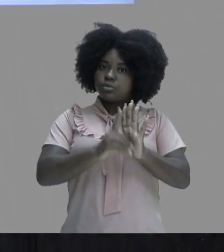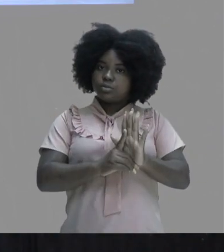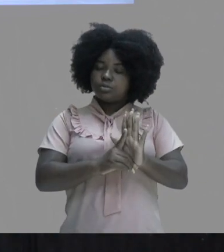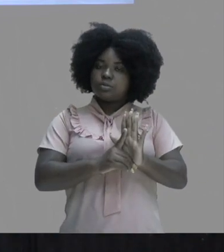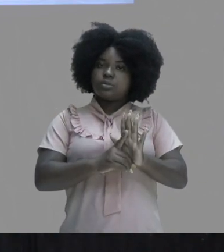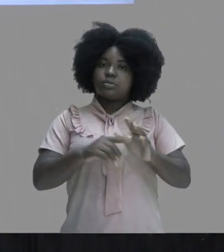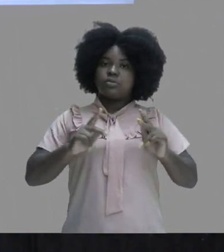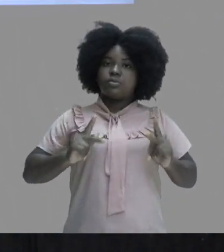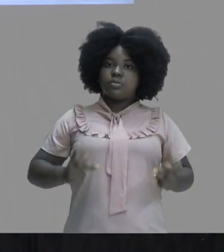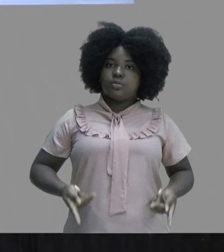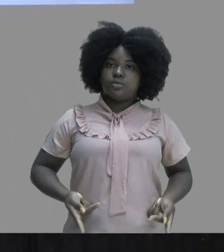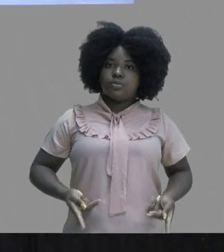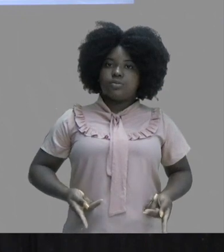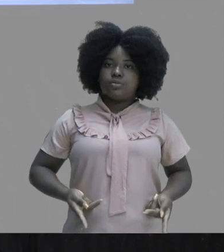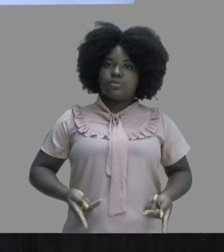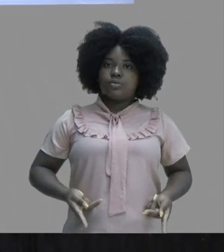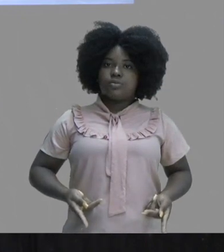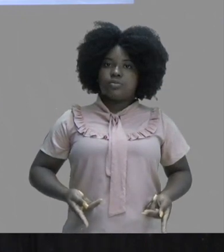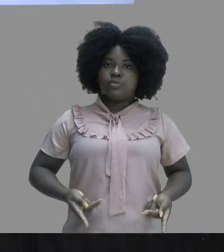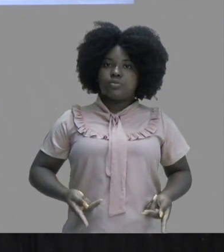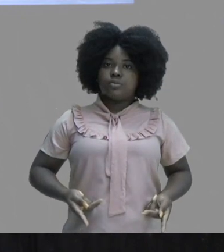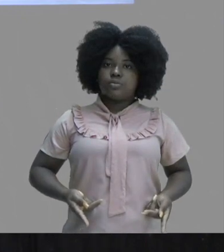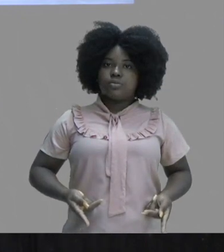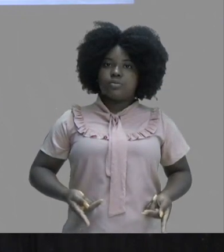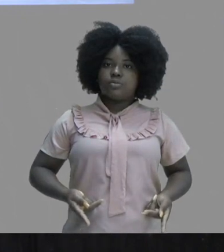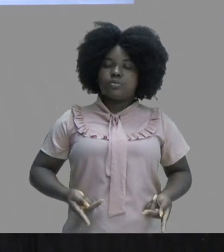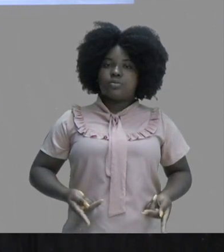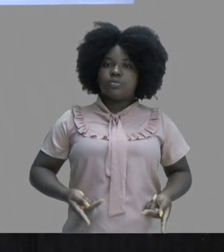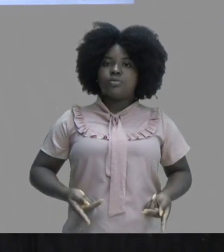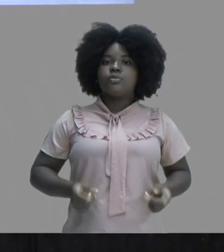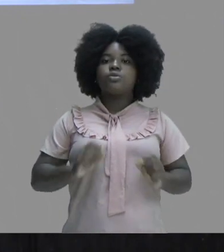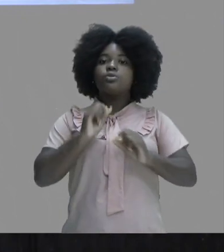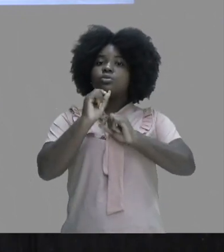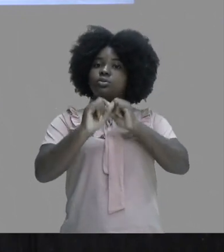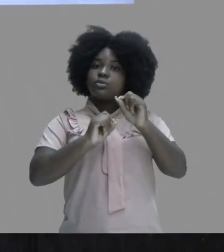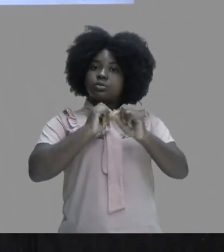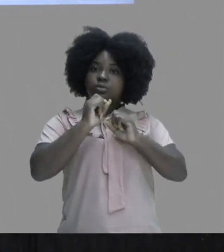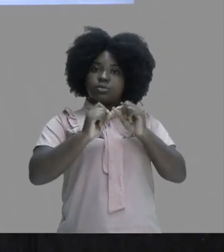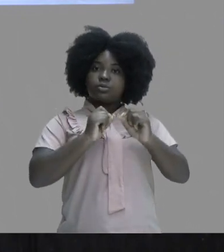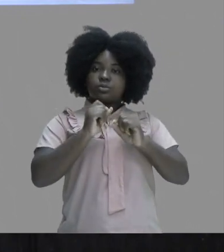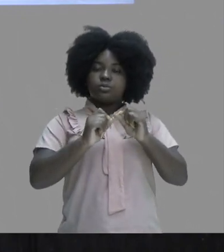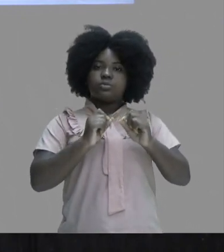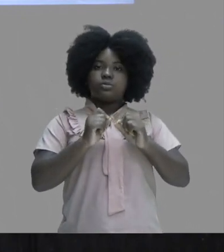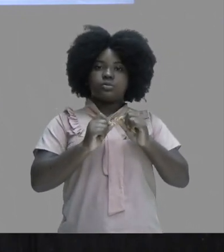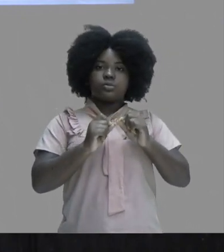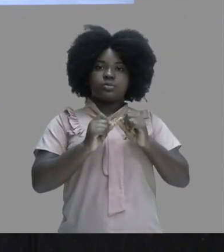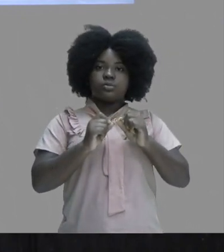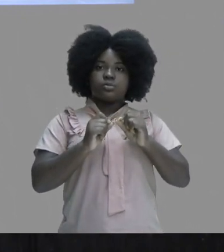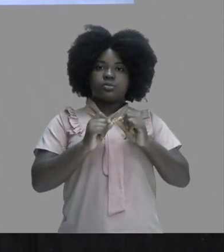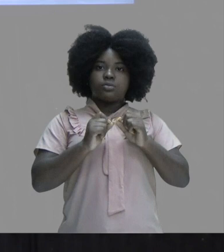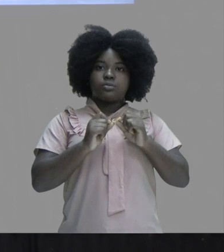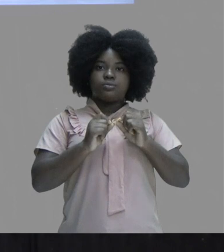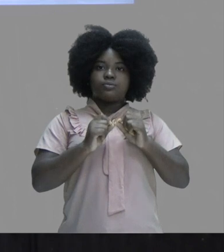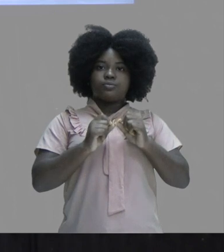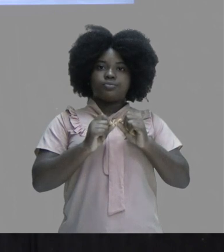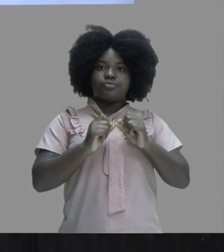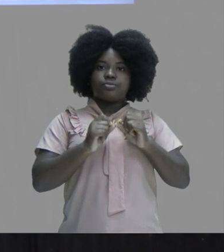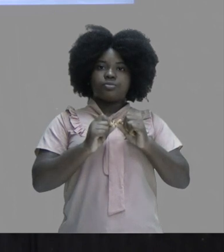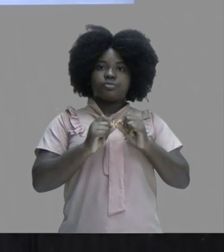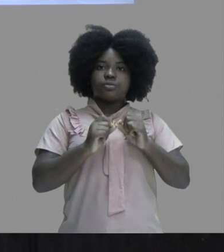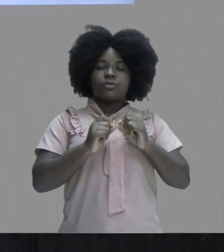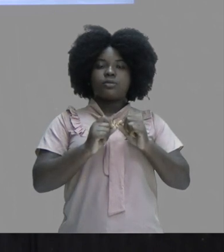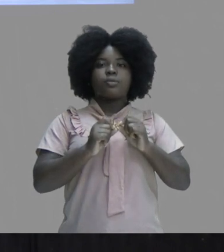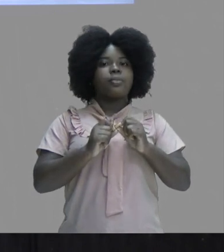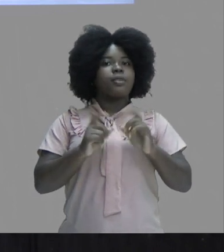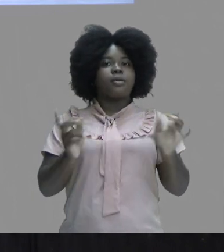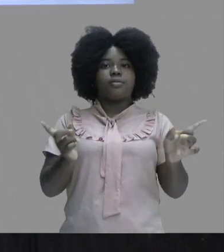humanos repreendem. Eles são contra isso. São contra a tortura, contra a escravidão, contra